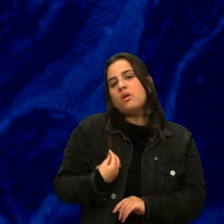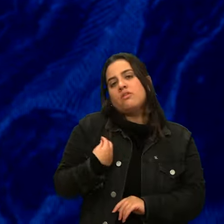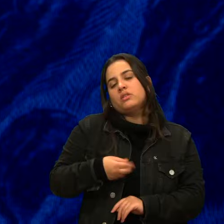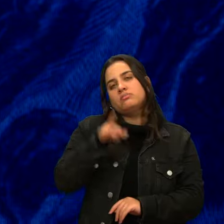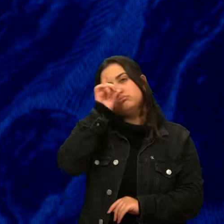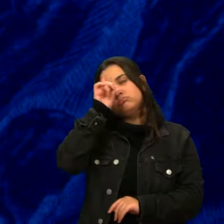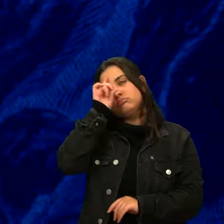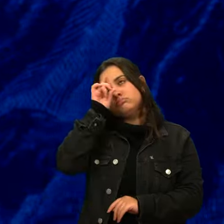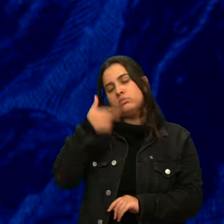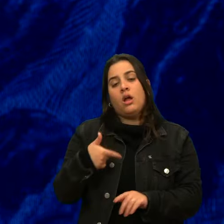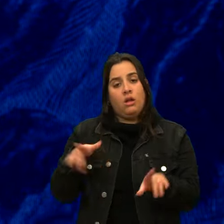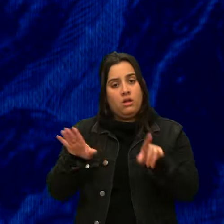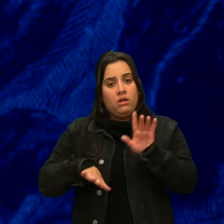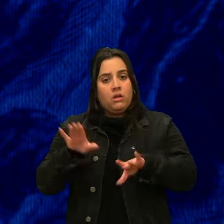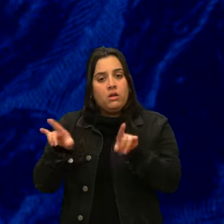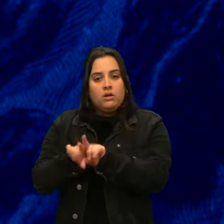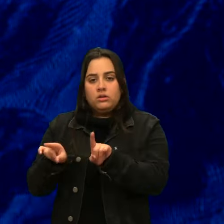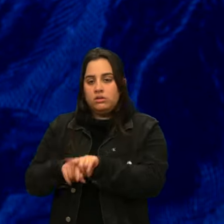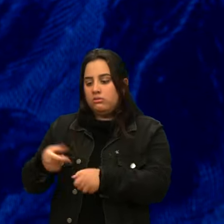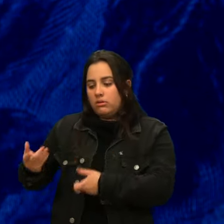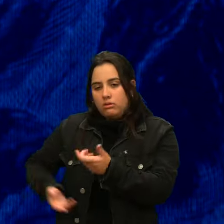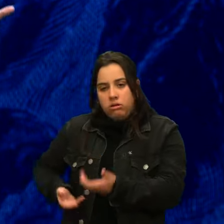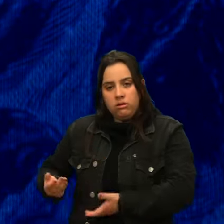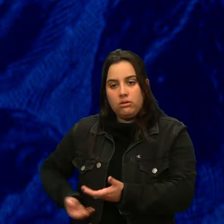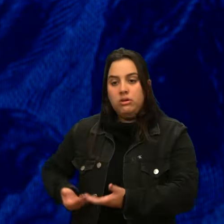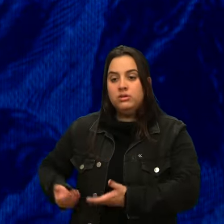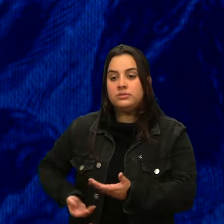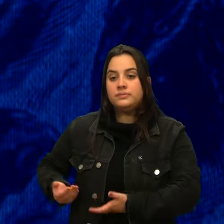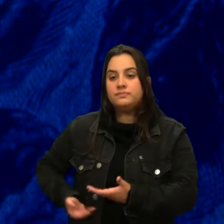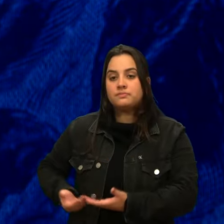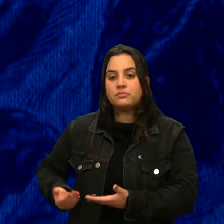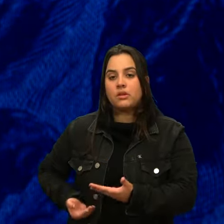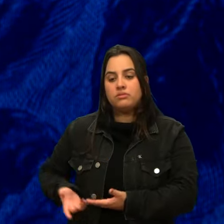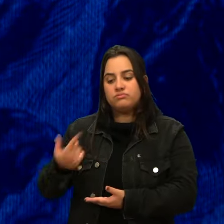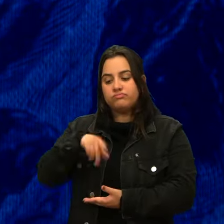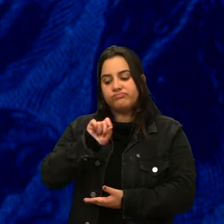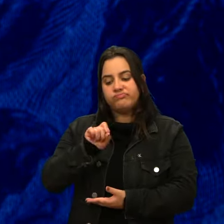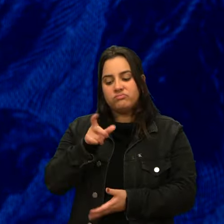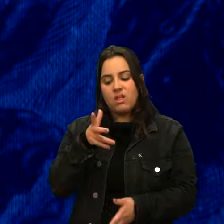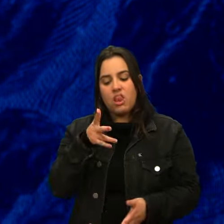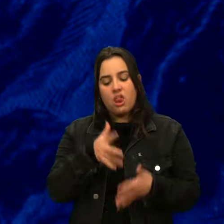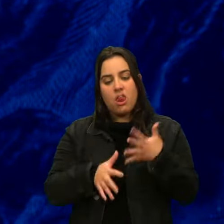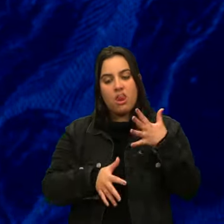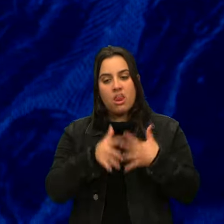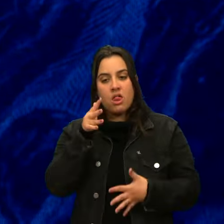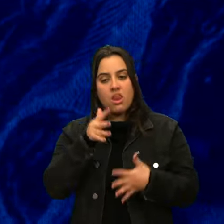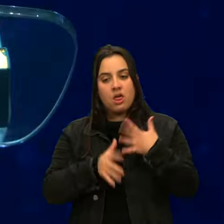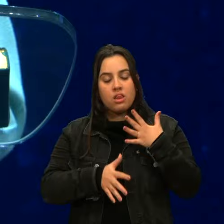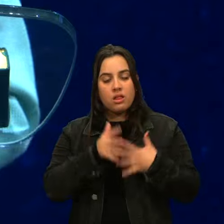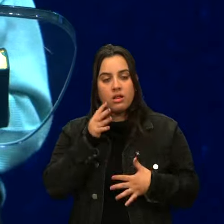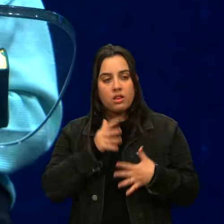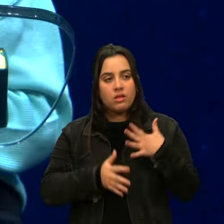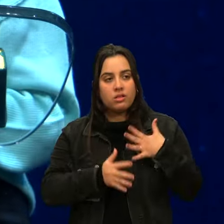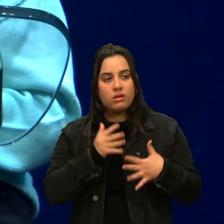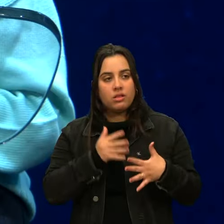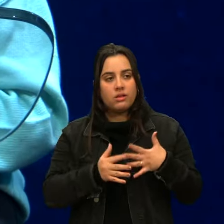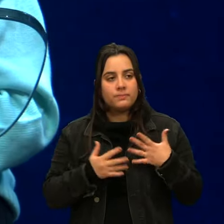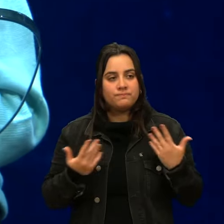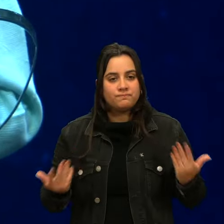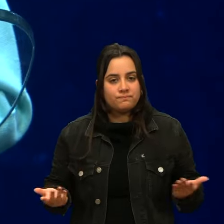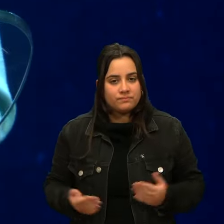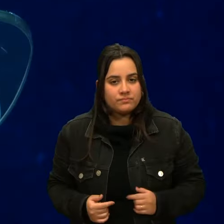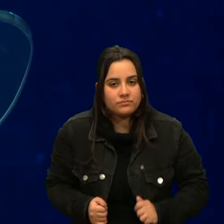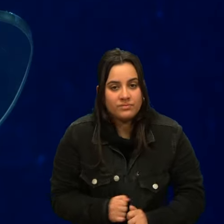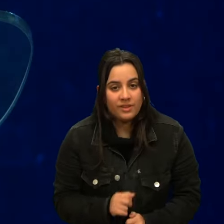até servindo na igreja, e você se distrai e de repente tem algo tomando o centro do seu coração.